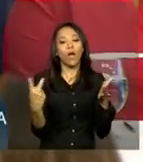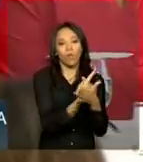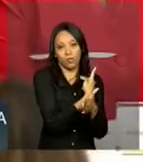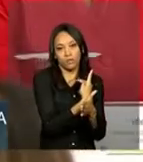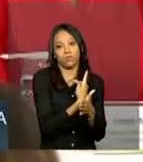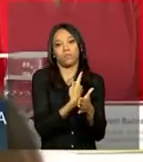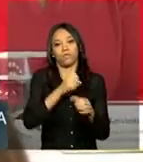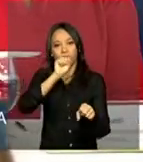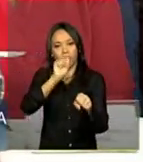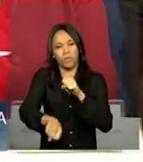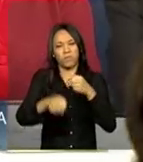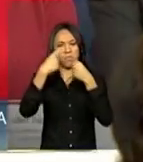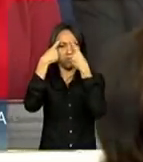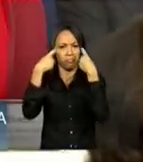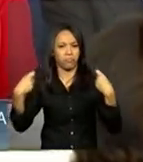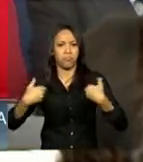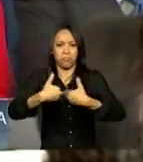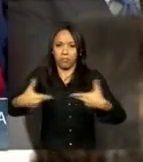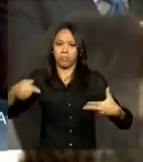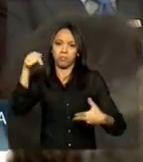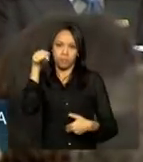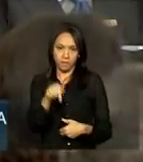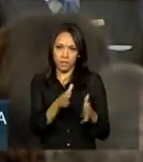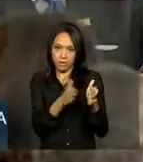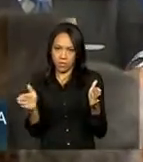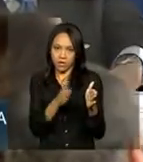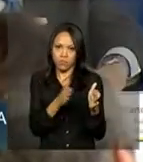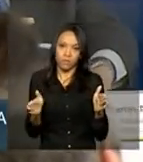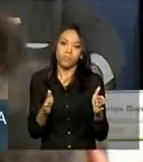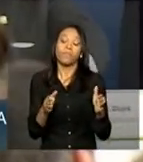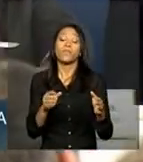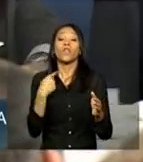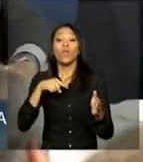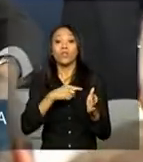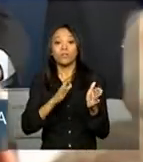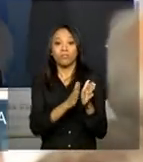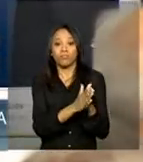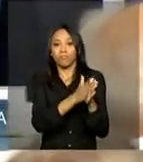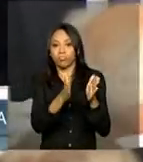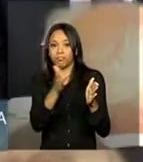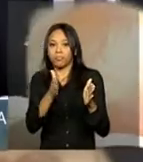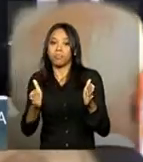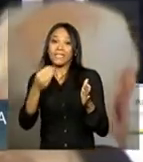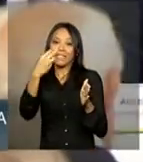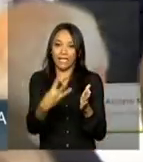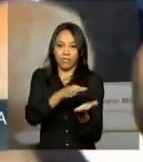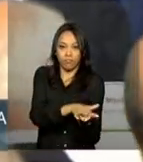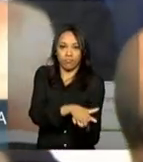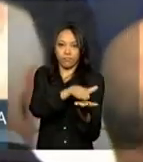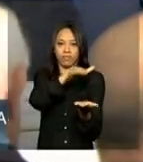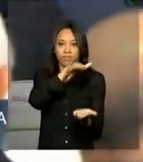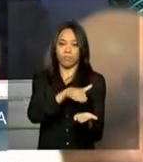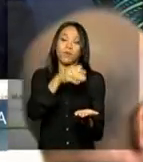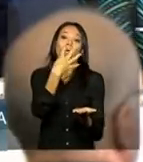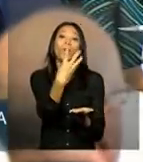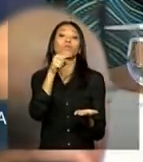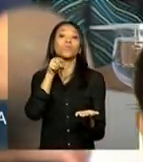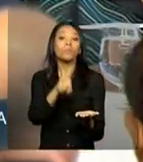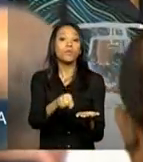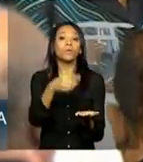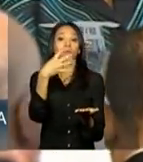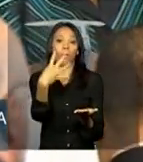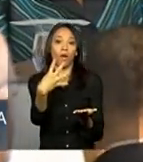violações dividido em três volumes que compõe oito com 4400